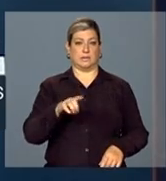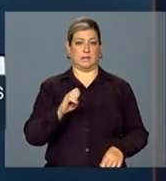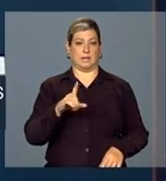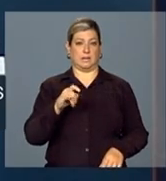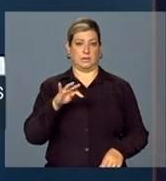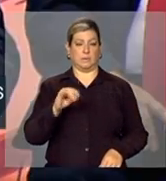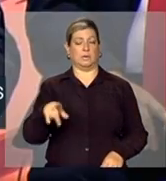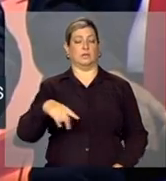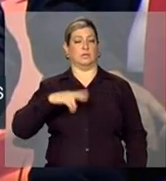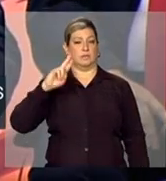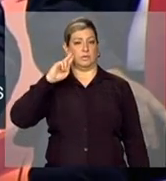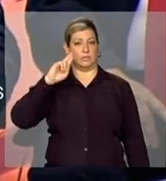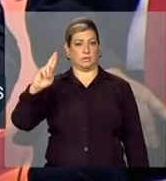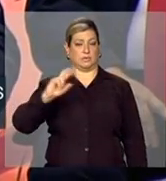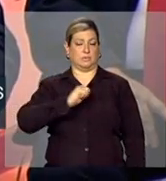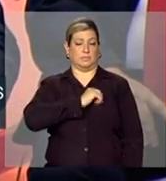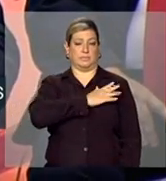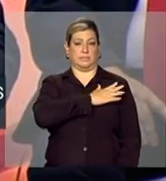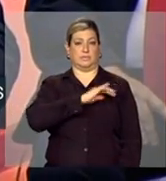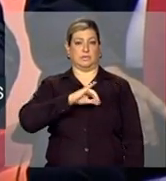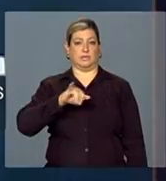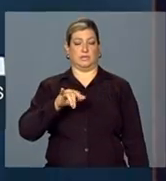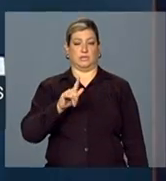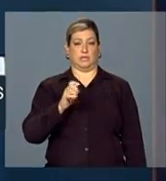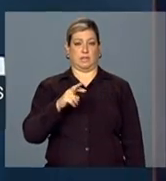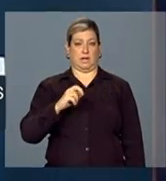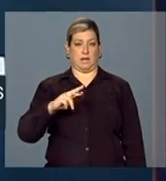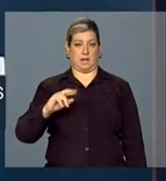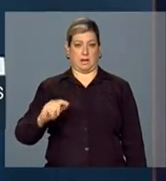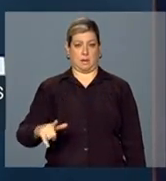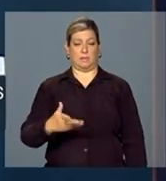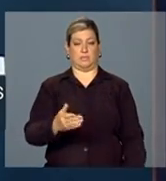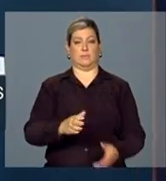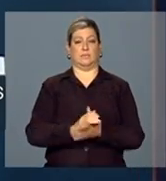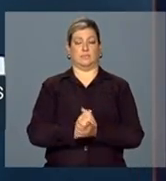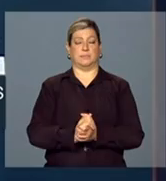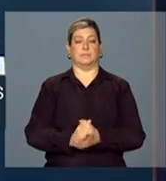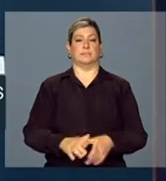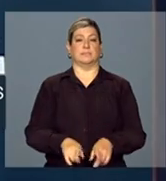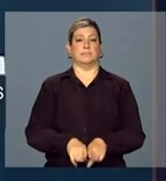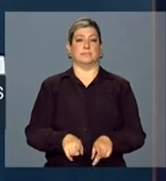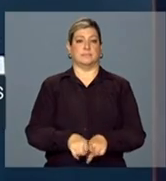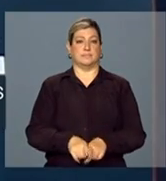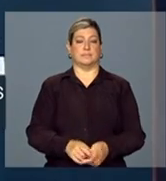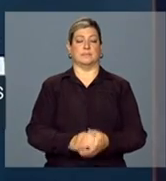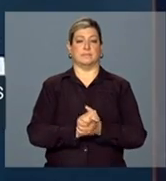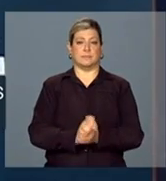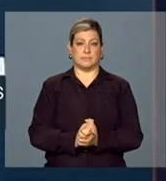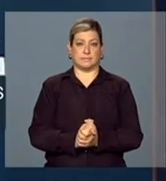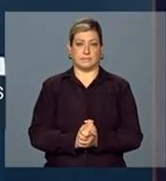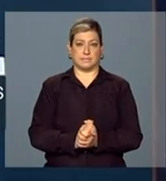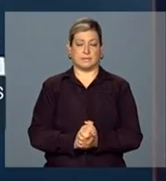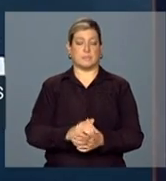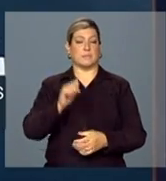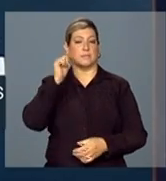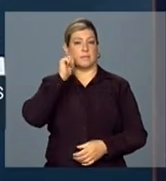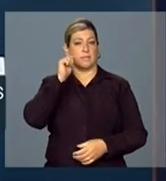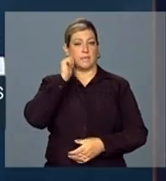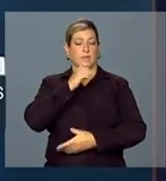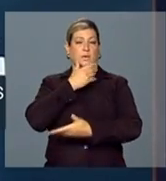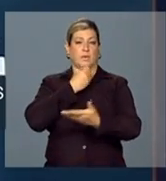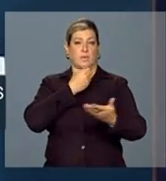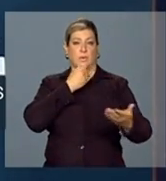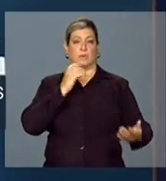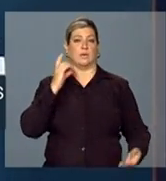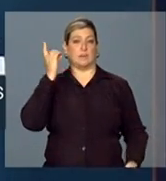Elito, General José Elito. Queria também cumprimentar as senhoras e os